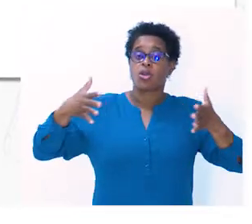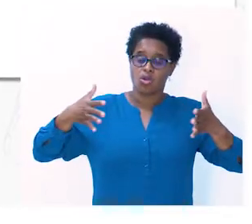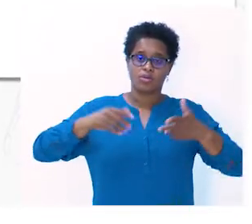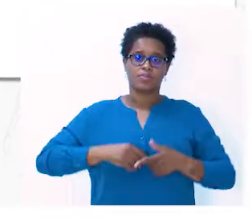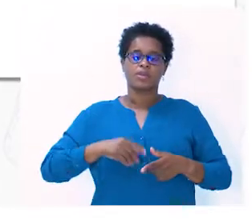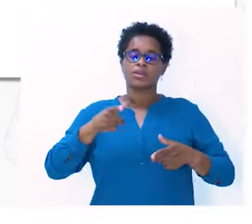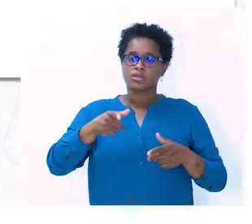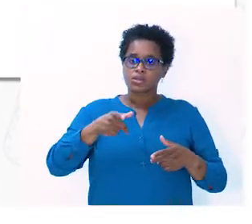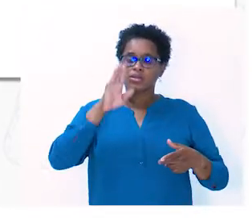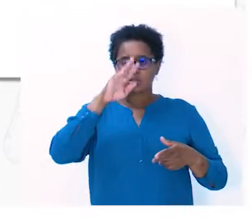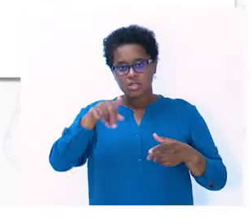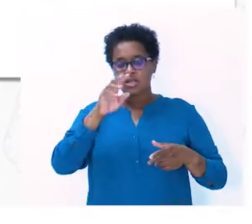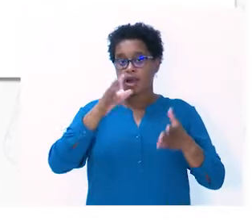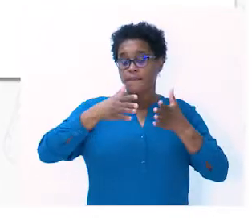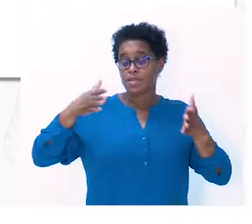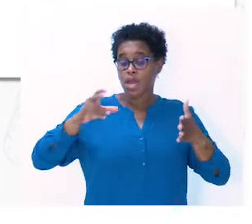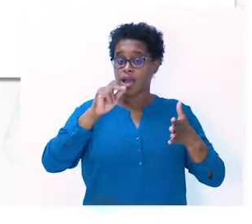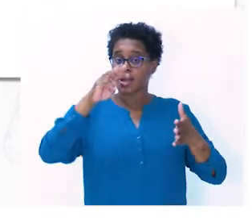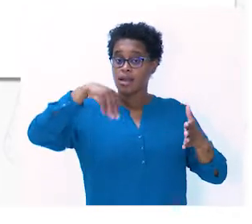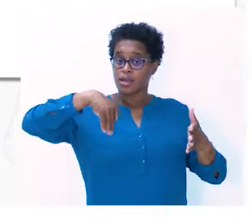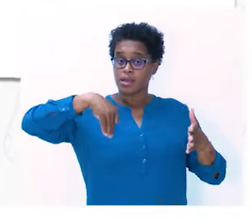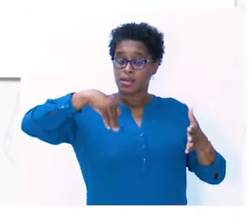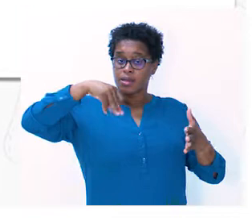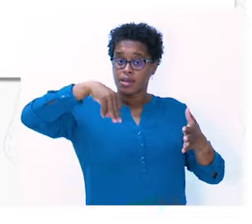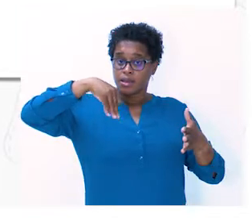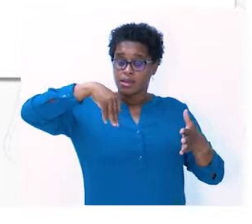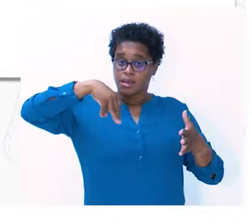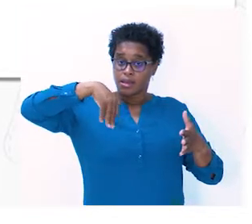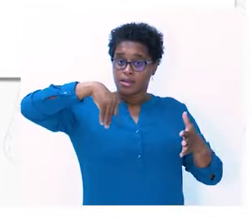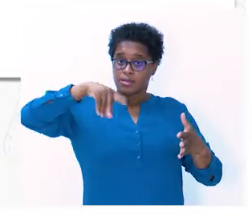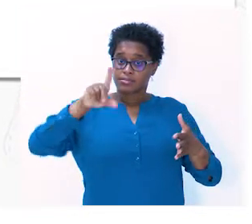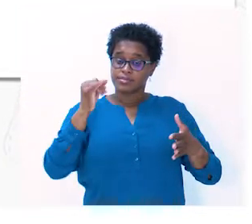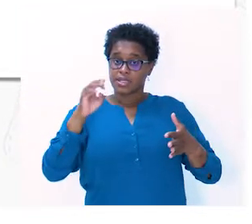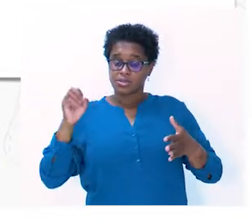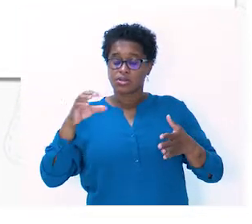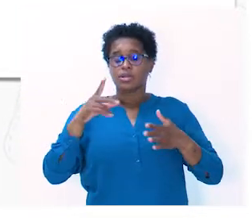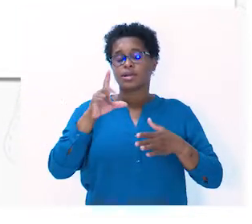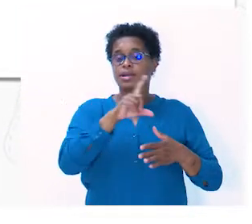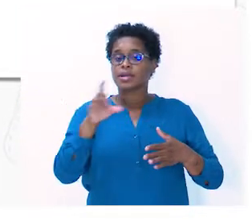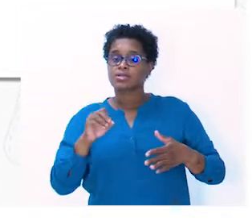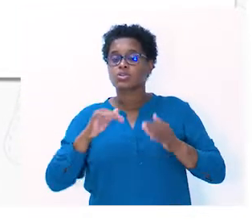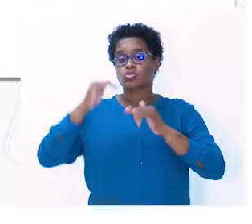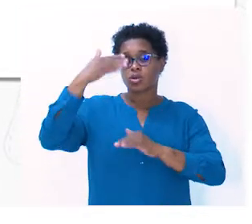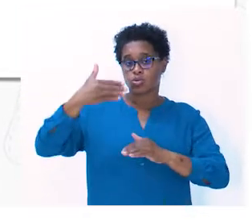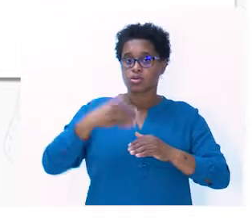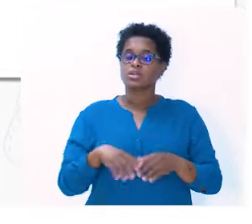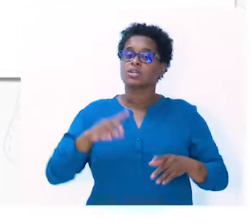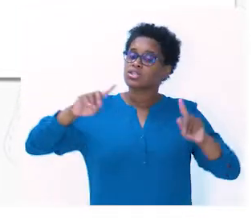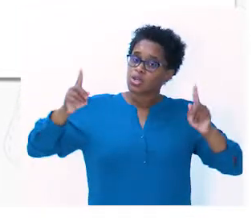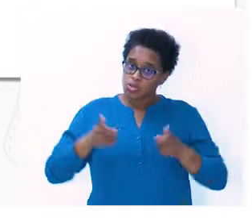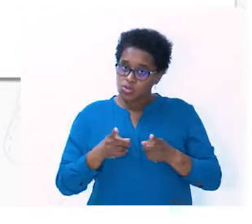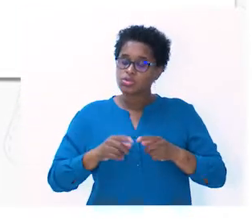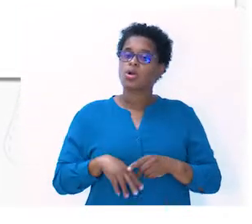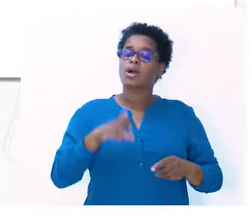Se a semelhança é uma ampliação, a razão é superior a 1. Se a semelhança é uma redução,